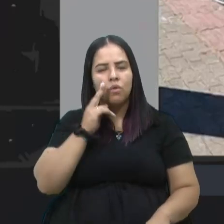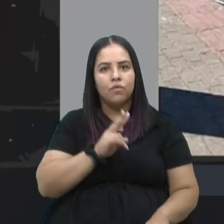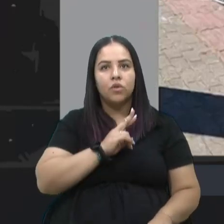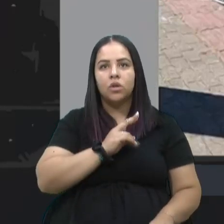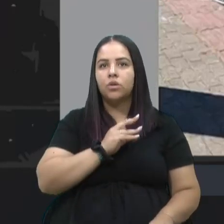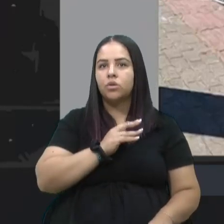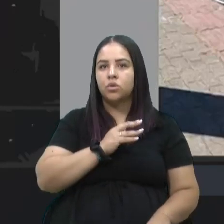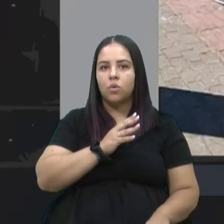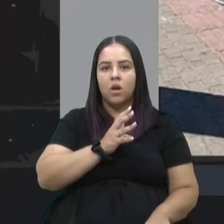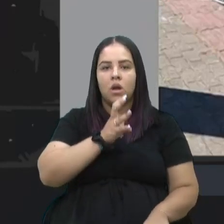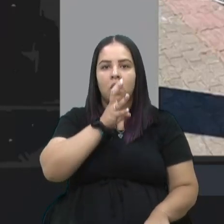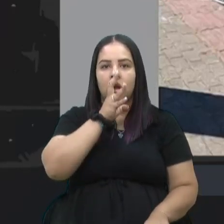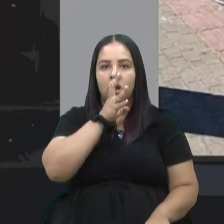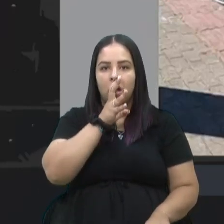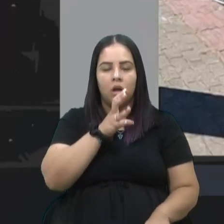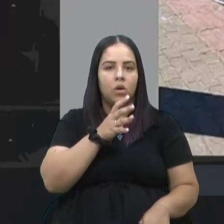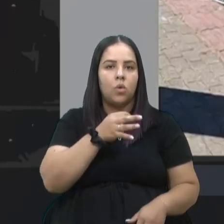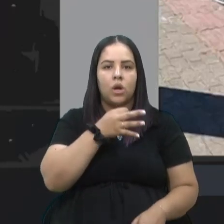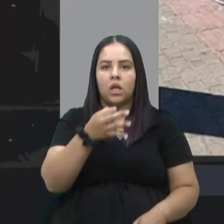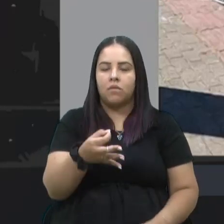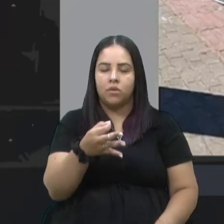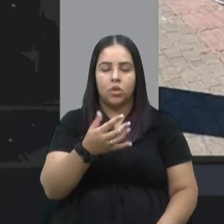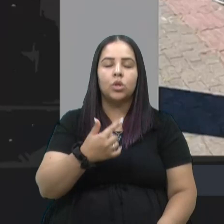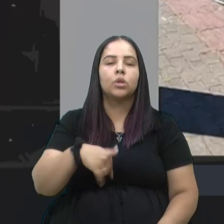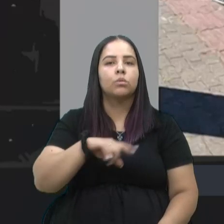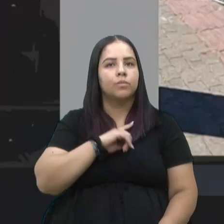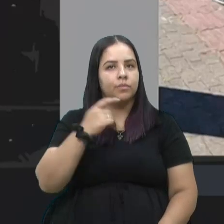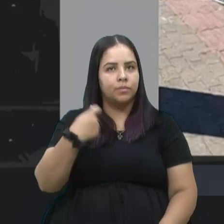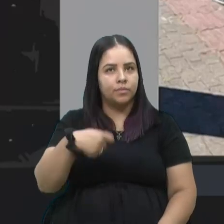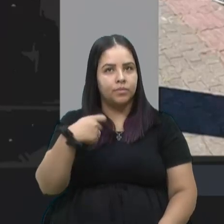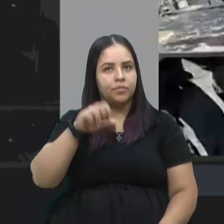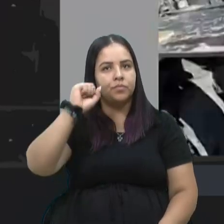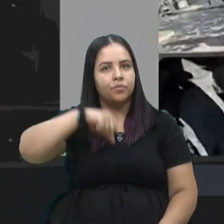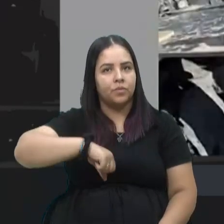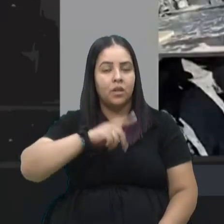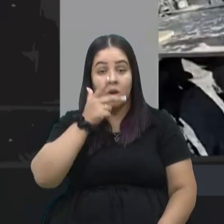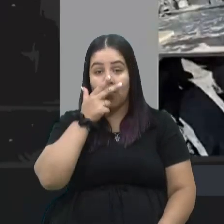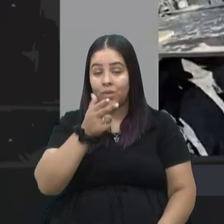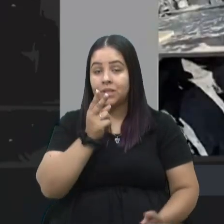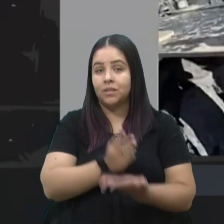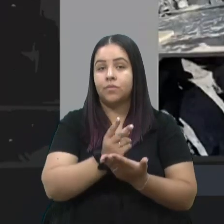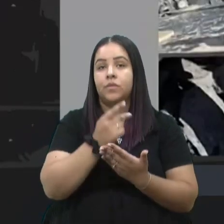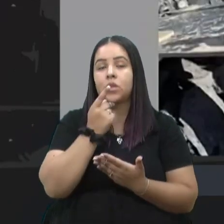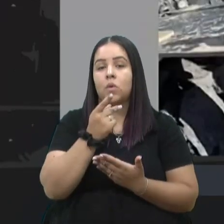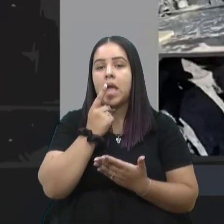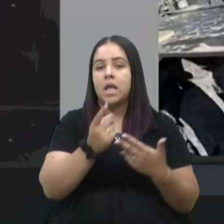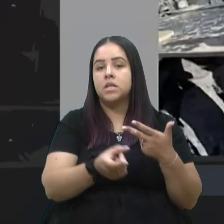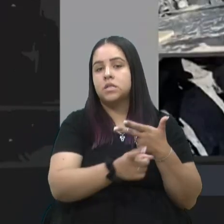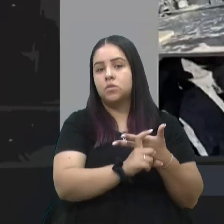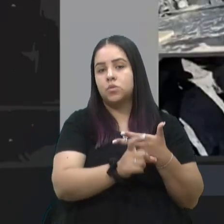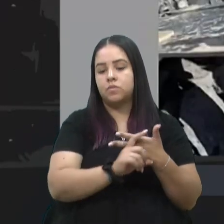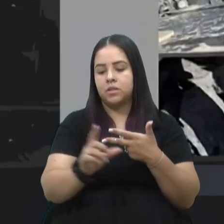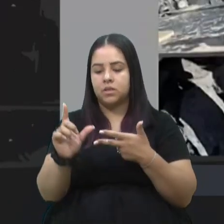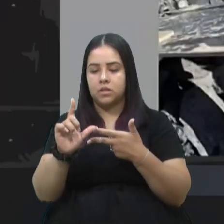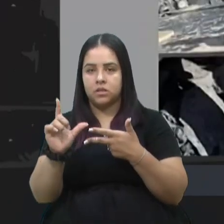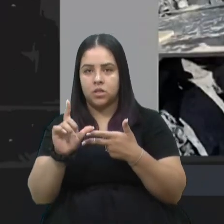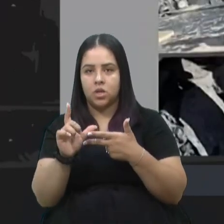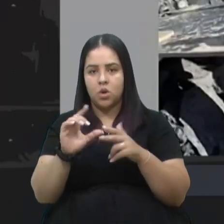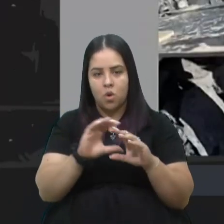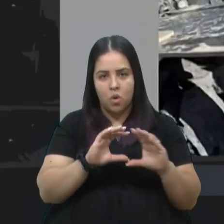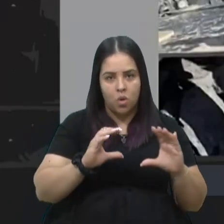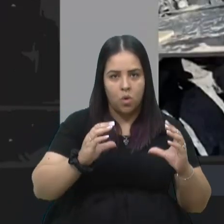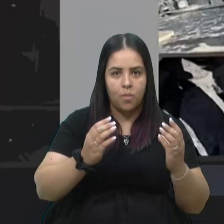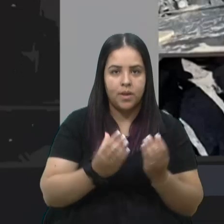condição. Então, nós precisamos, sim, envolver, como sempre disse, executivo, legislativo,